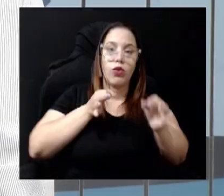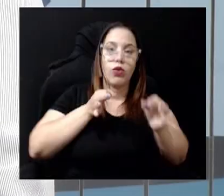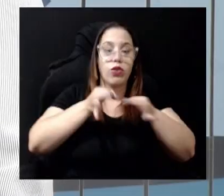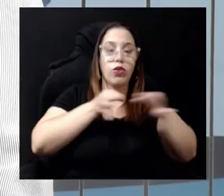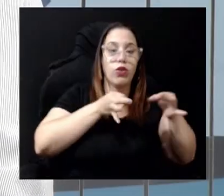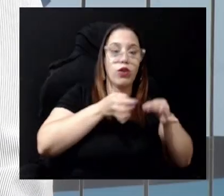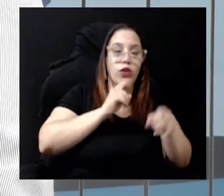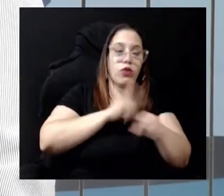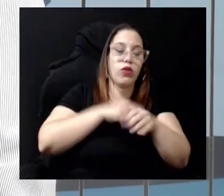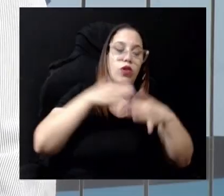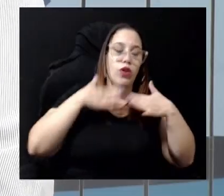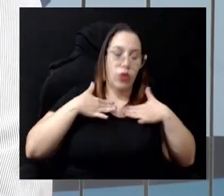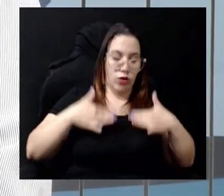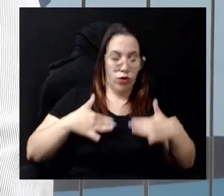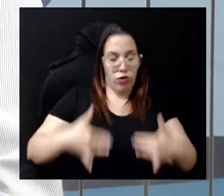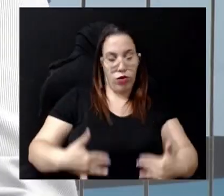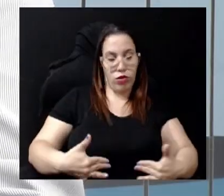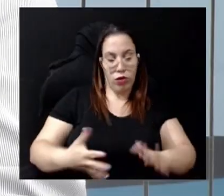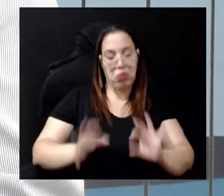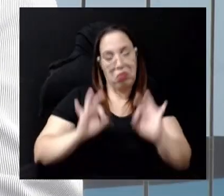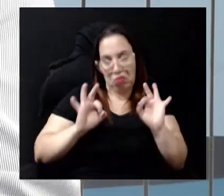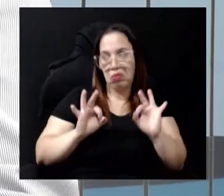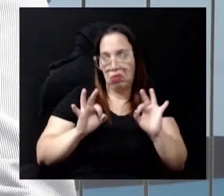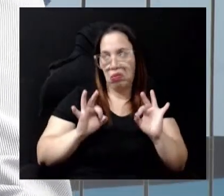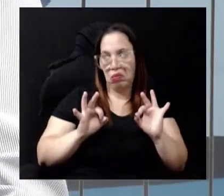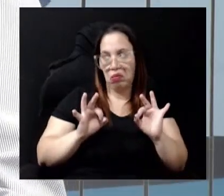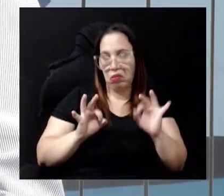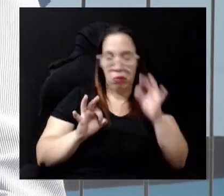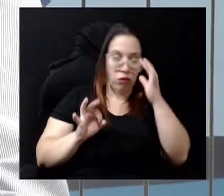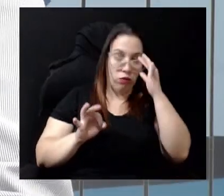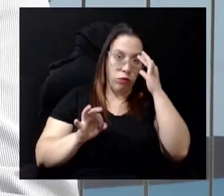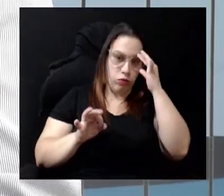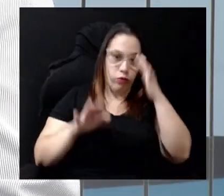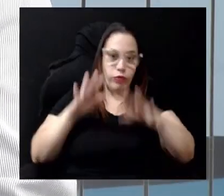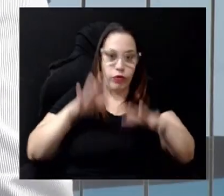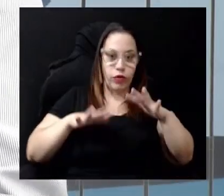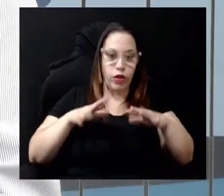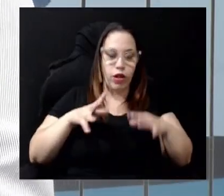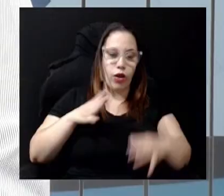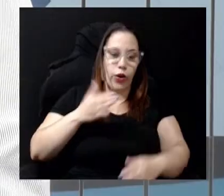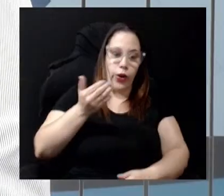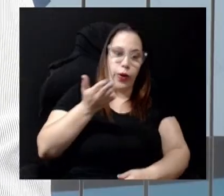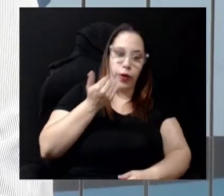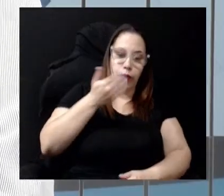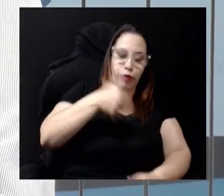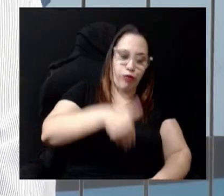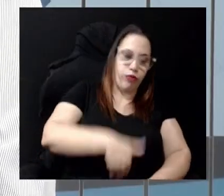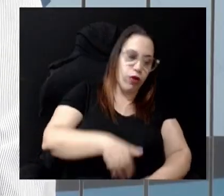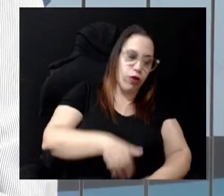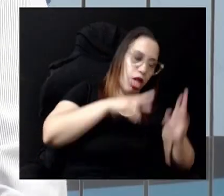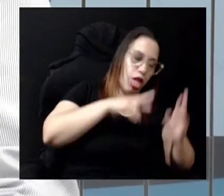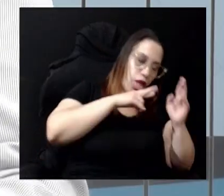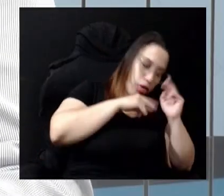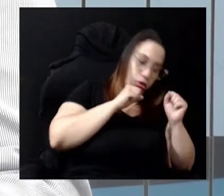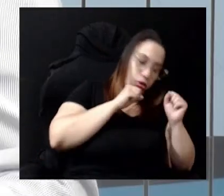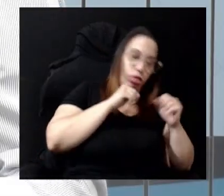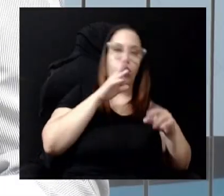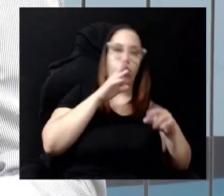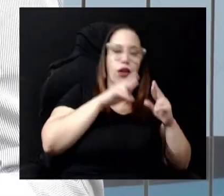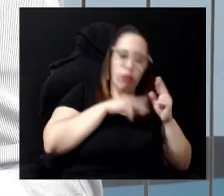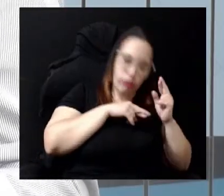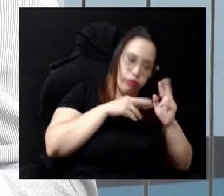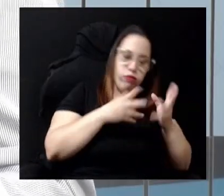organismo funcional, claro, porque existem momentos que a gente tem mais fome, mais sono, menos sono, mas também o